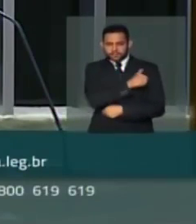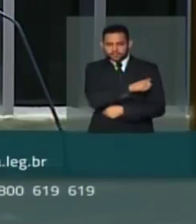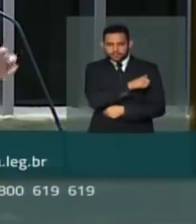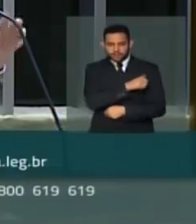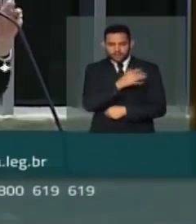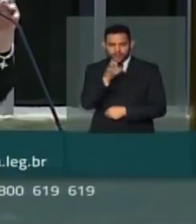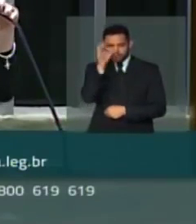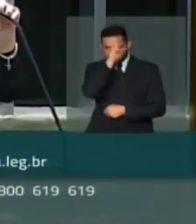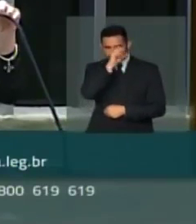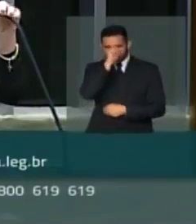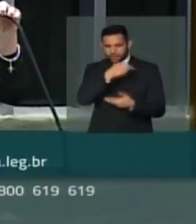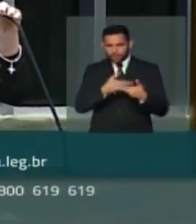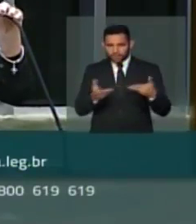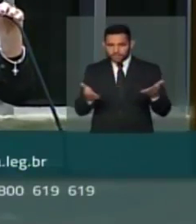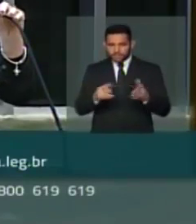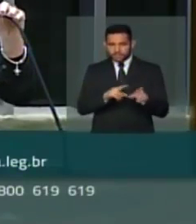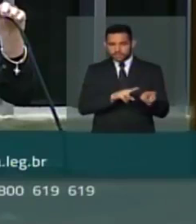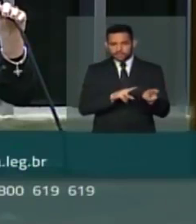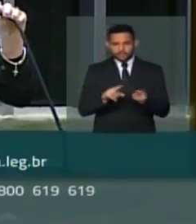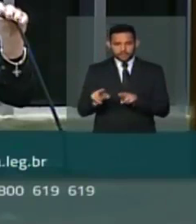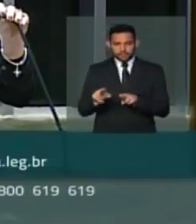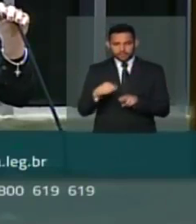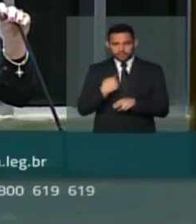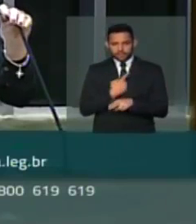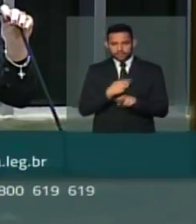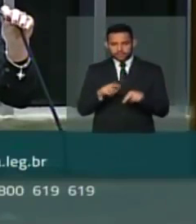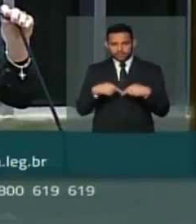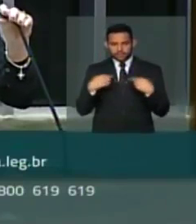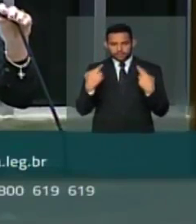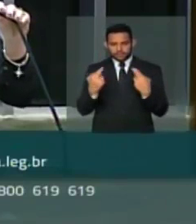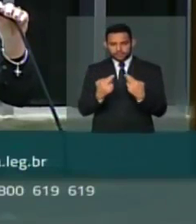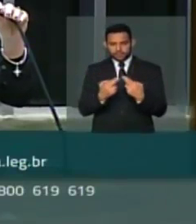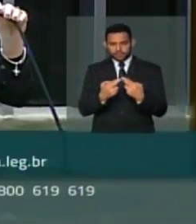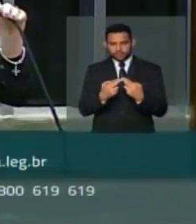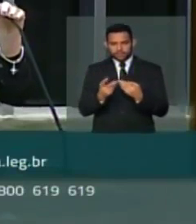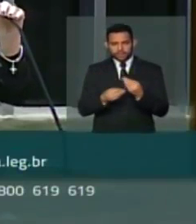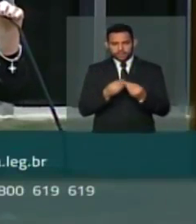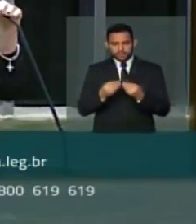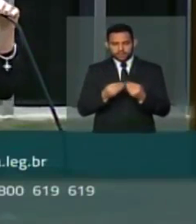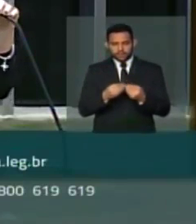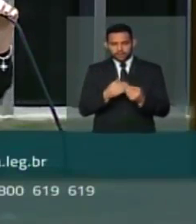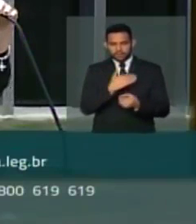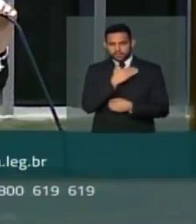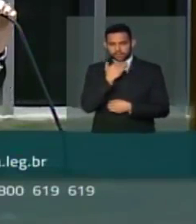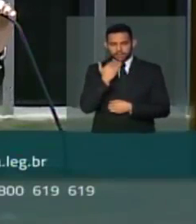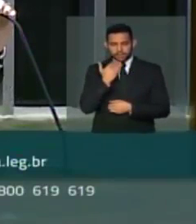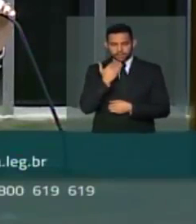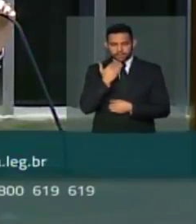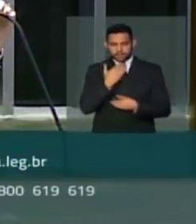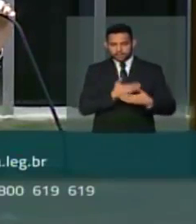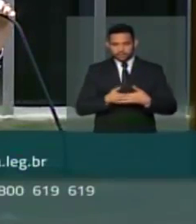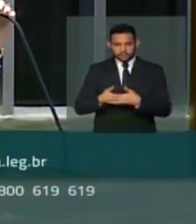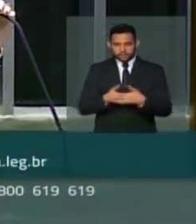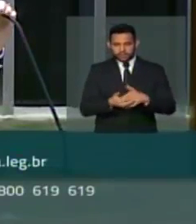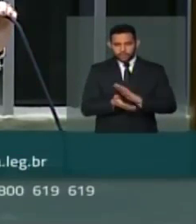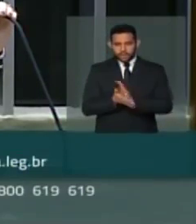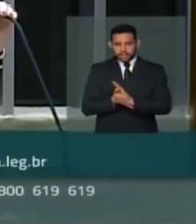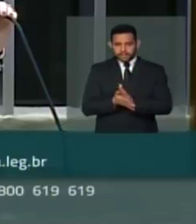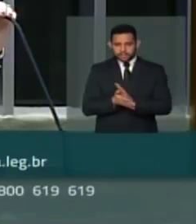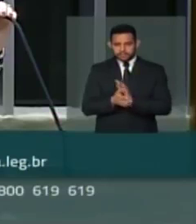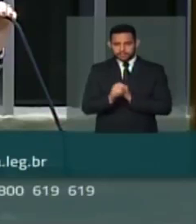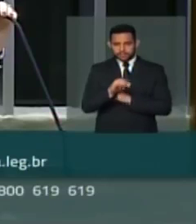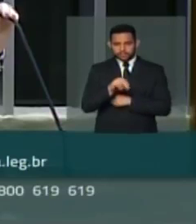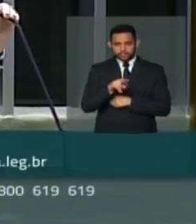aprendi uma coisa esta semana na nossa audiência pública com relação à mortalidade materna, o racismo